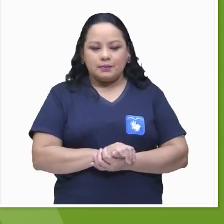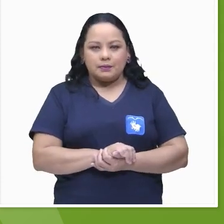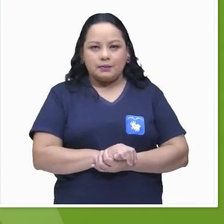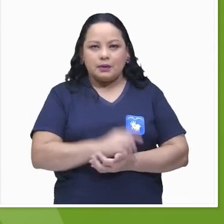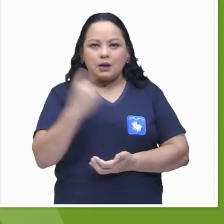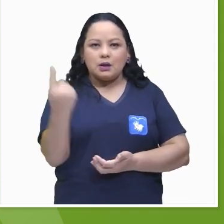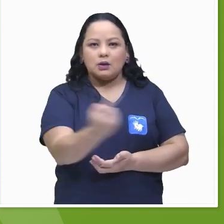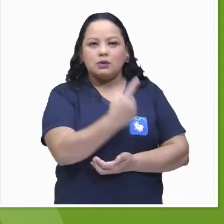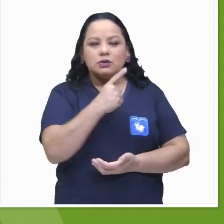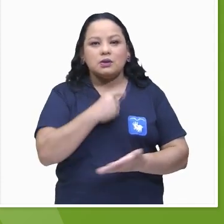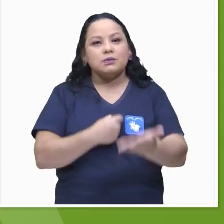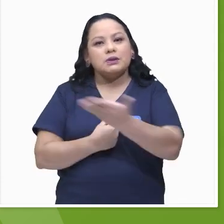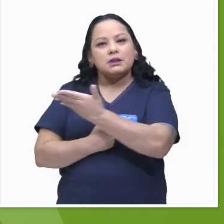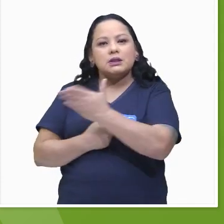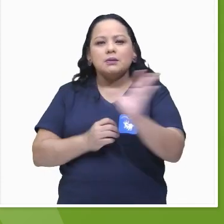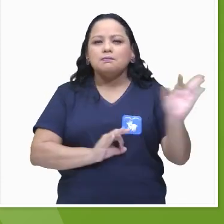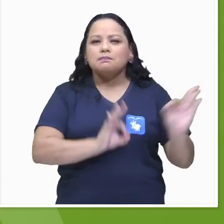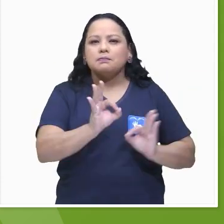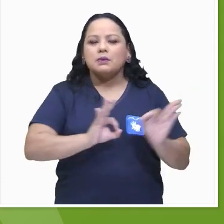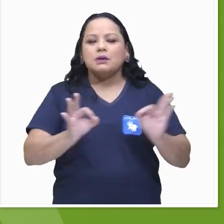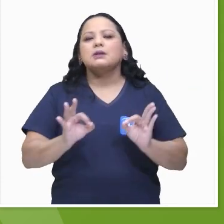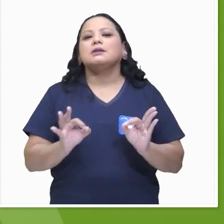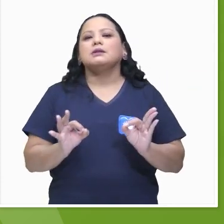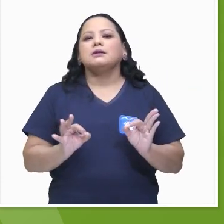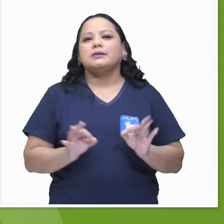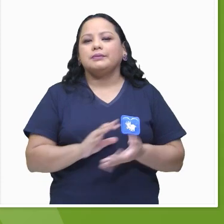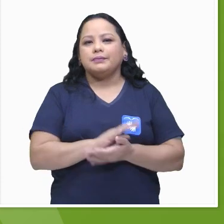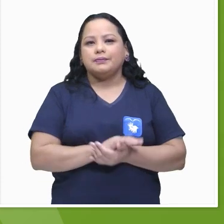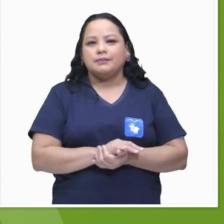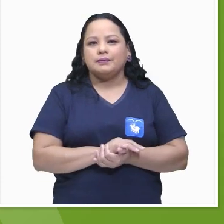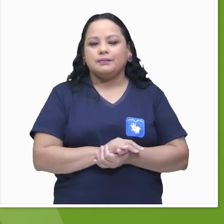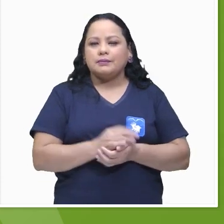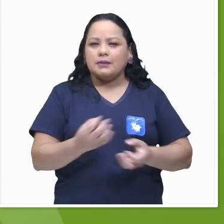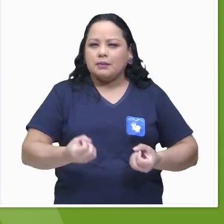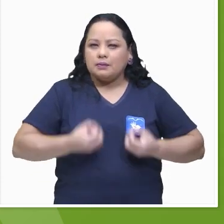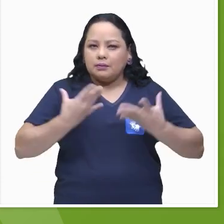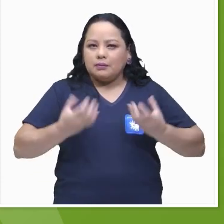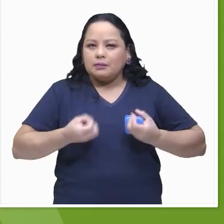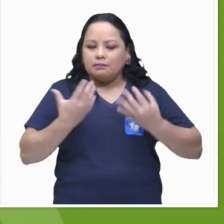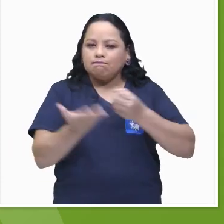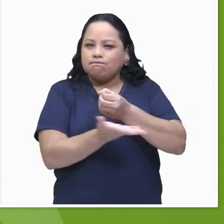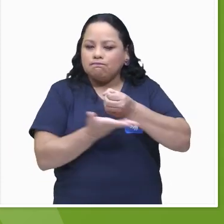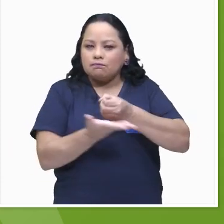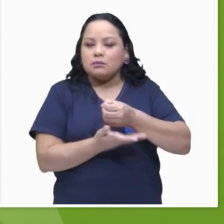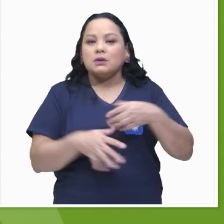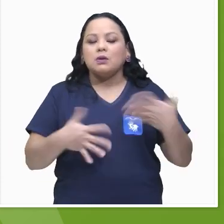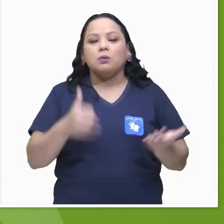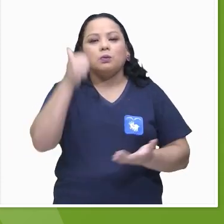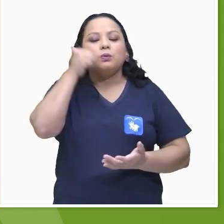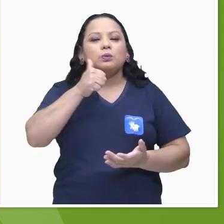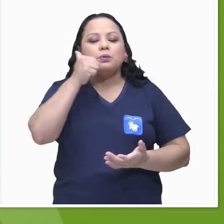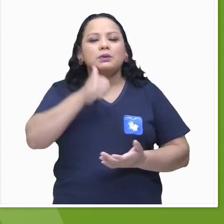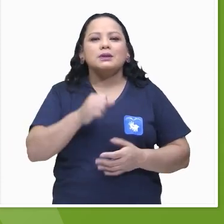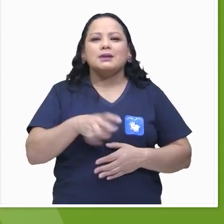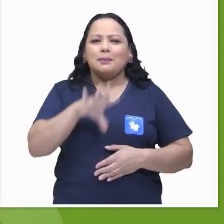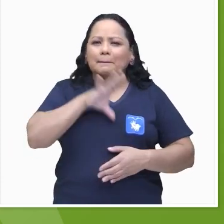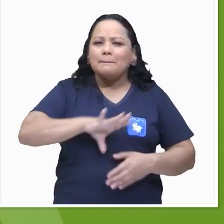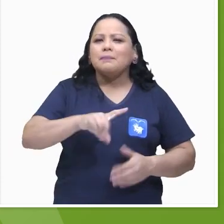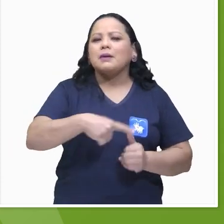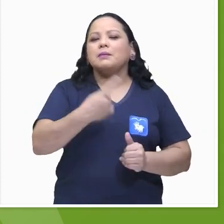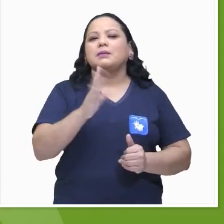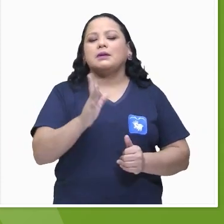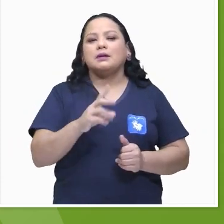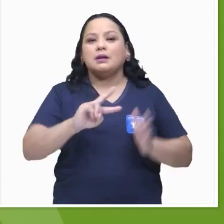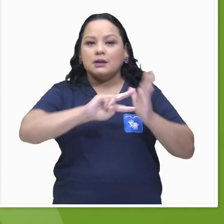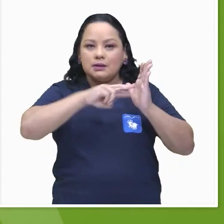aí esse processo, tá? Tudo regido pelos hormônios, ok? Então, quando a menina menstruou a primeira vez, isso